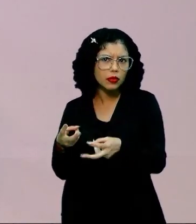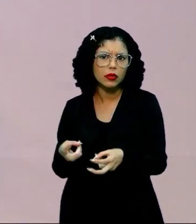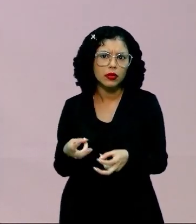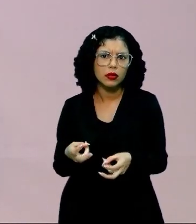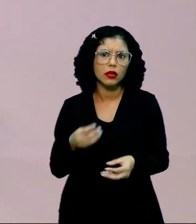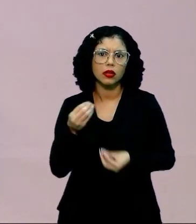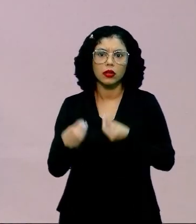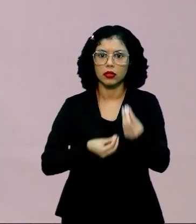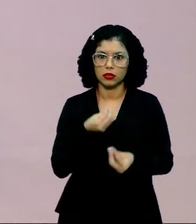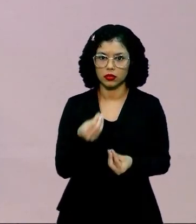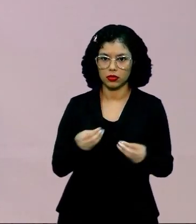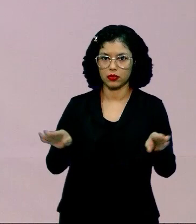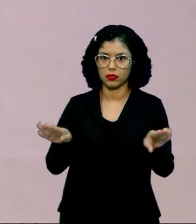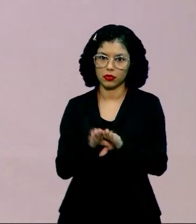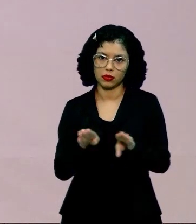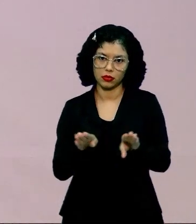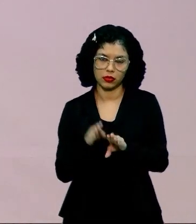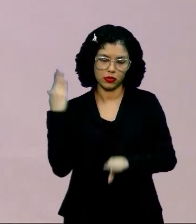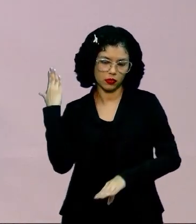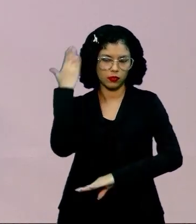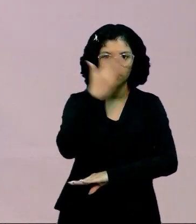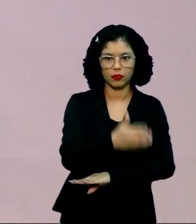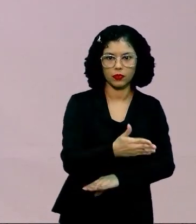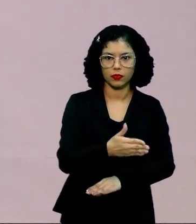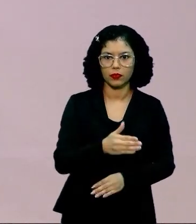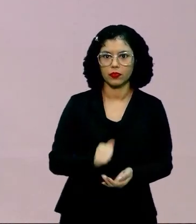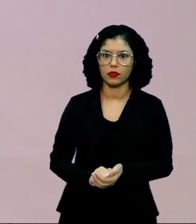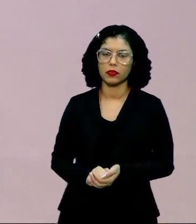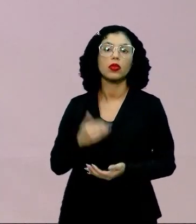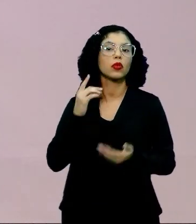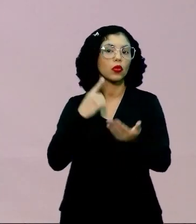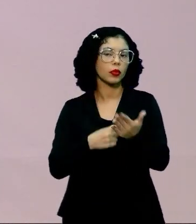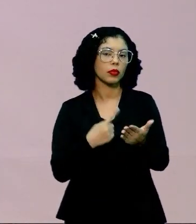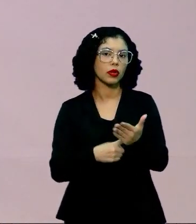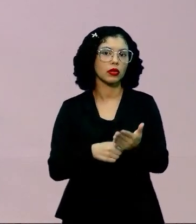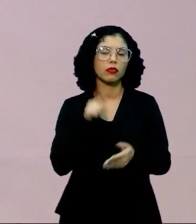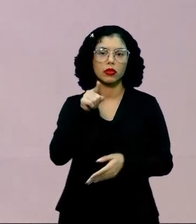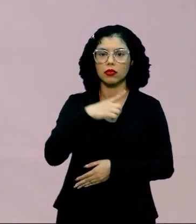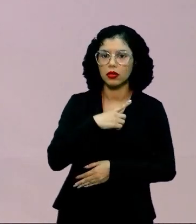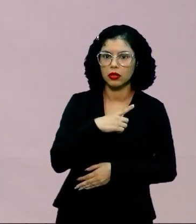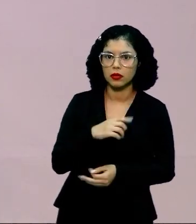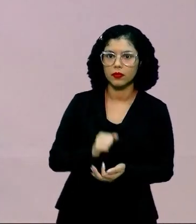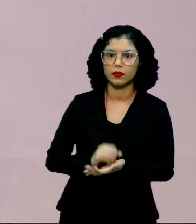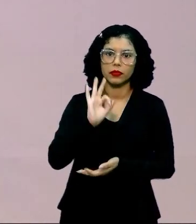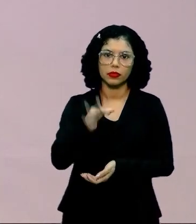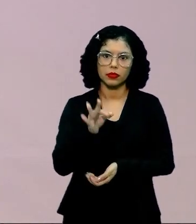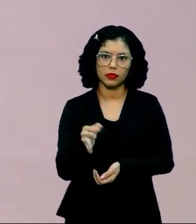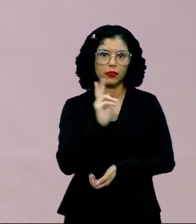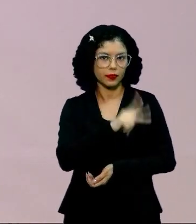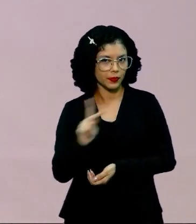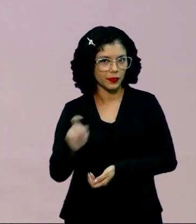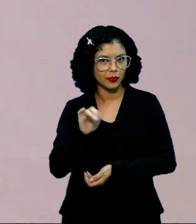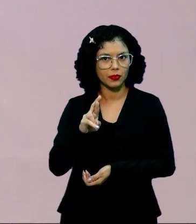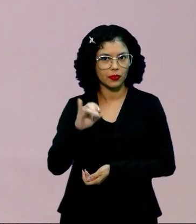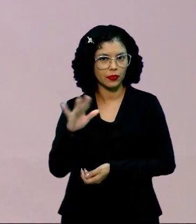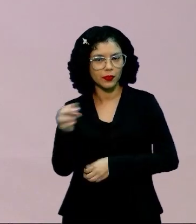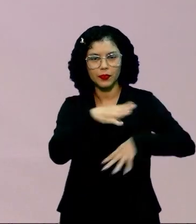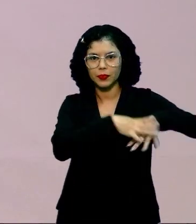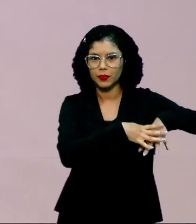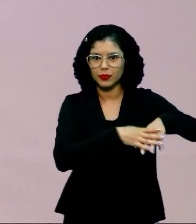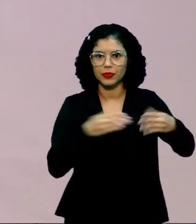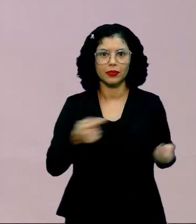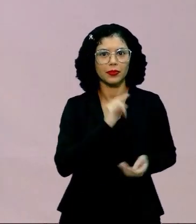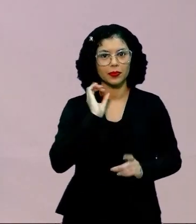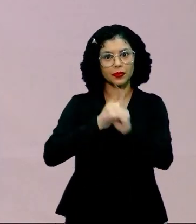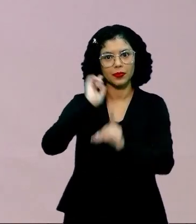a forma de trabalho, direcionamento, atenção e comprometimento que você vai ter, certo? Eu sou o professor Emerson de Matemática,